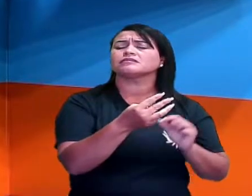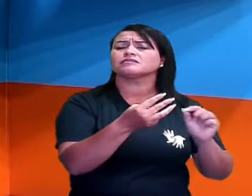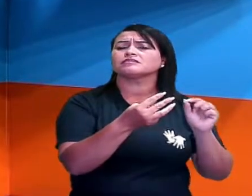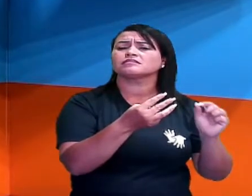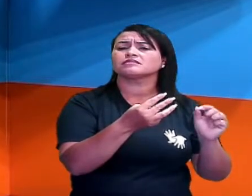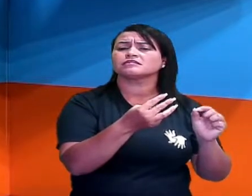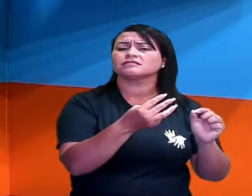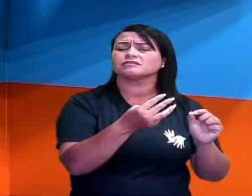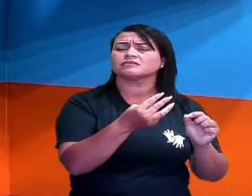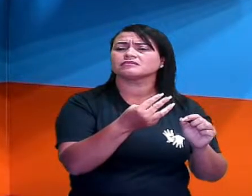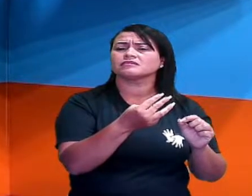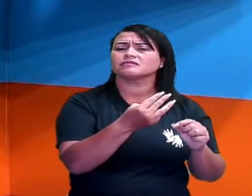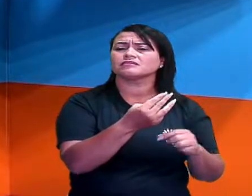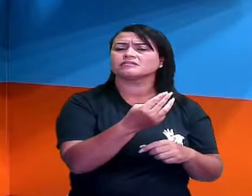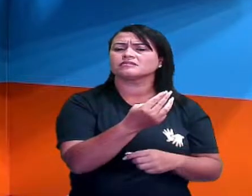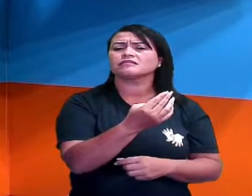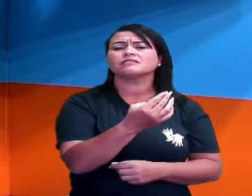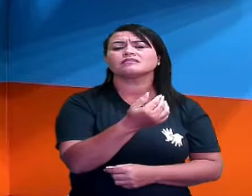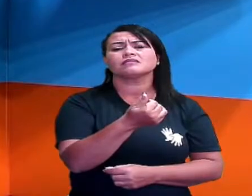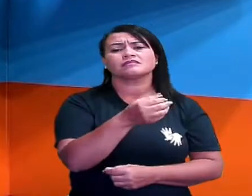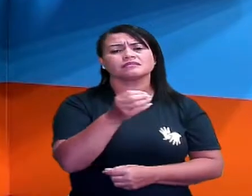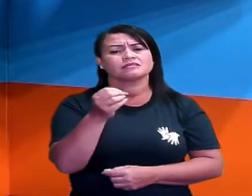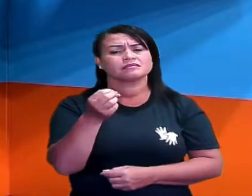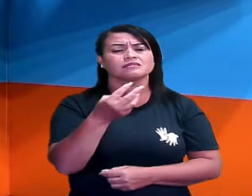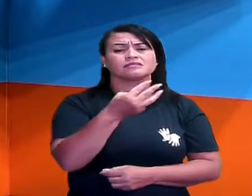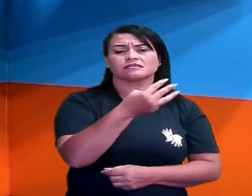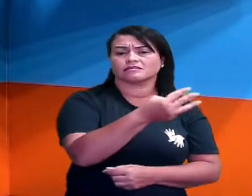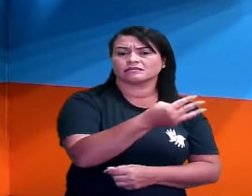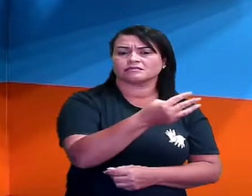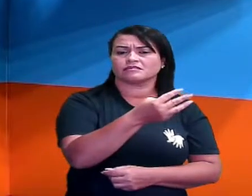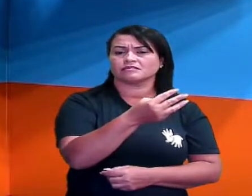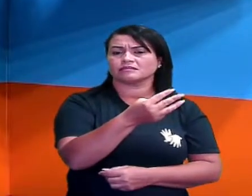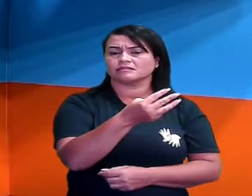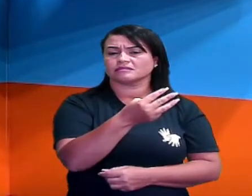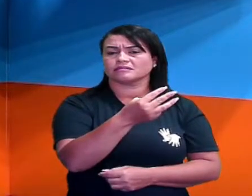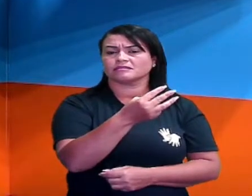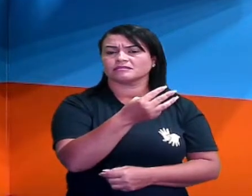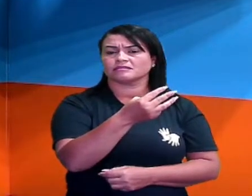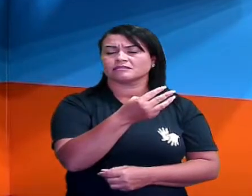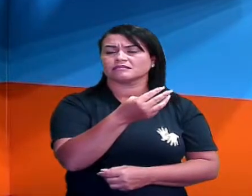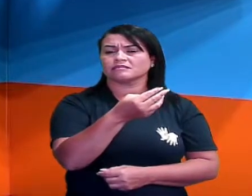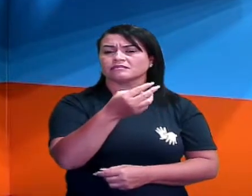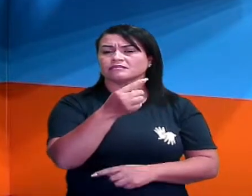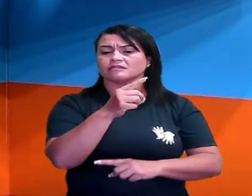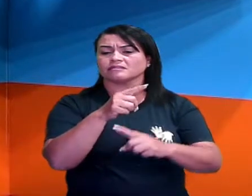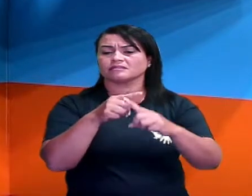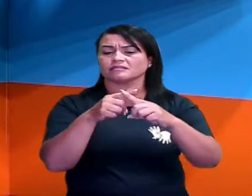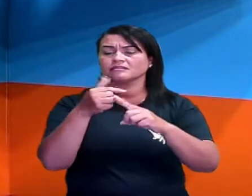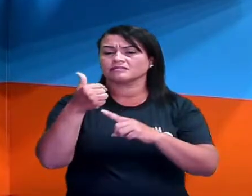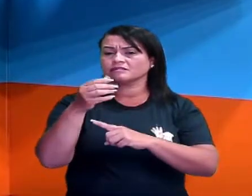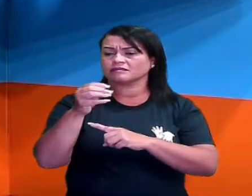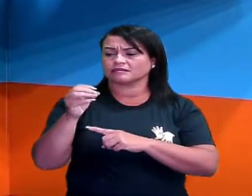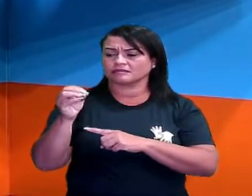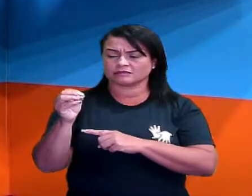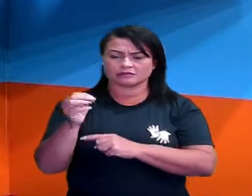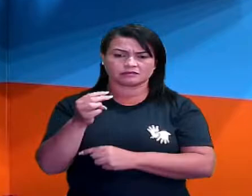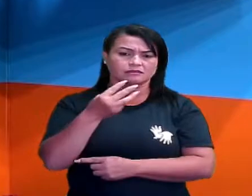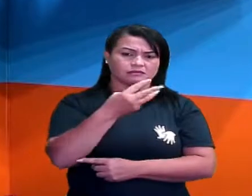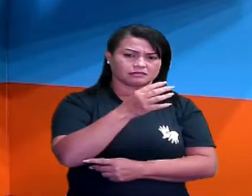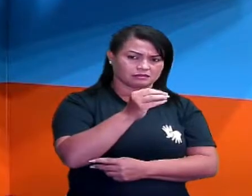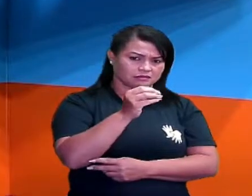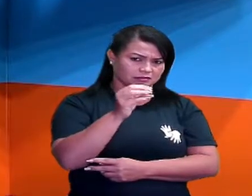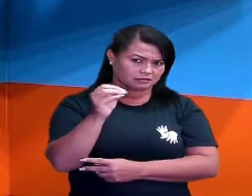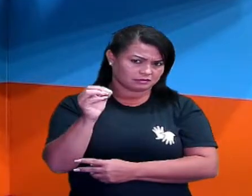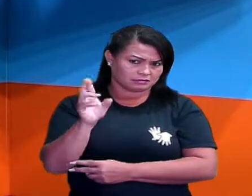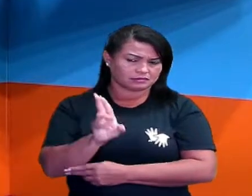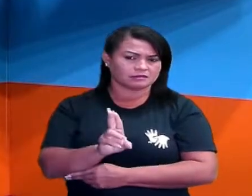representando quem? As centenas, não é isso? Então, eu tenho quem? Eu tenho 3 vezes 100, não é isso? Ou seja, 300